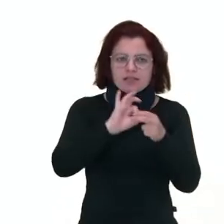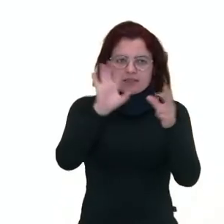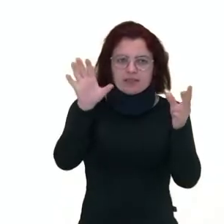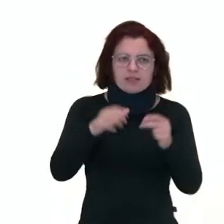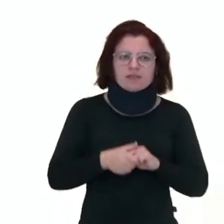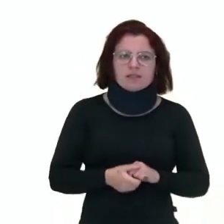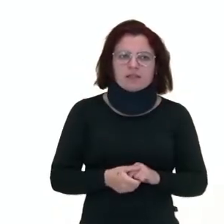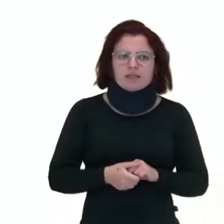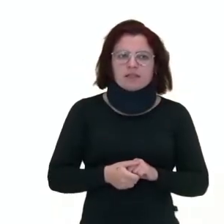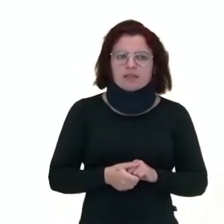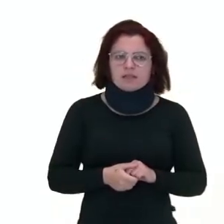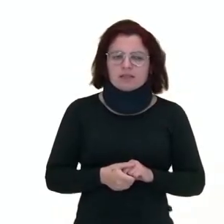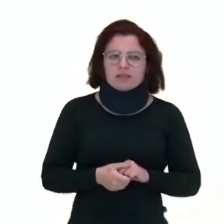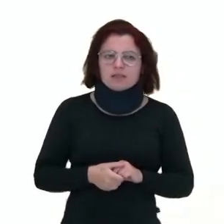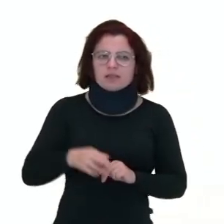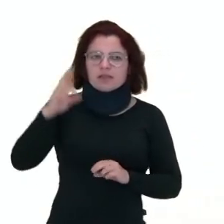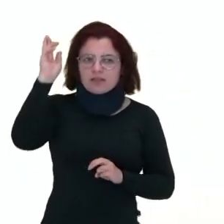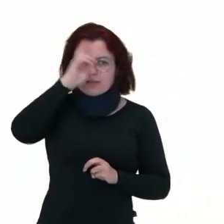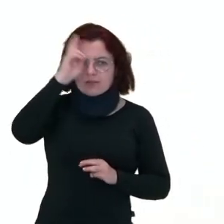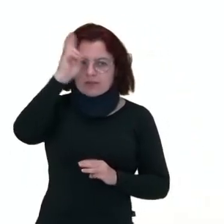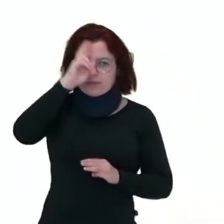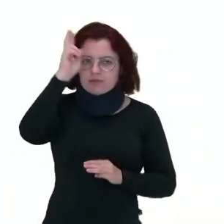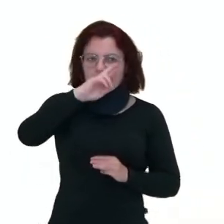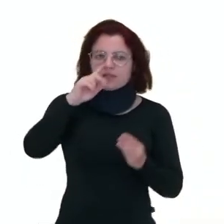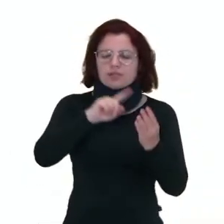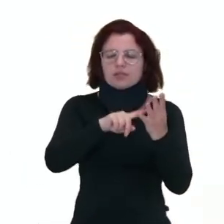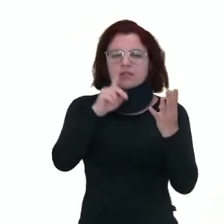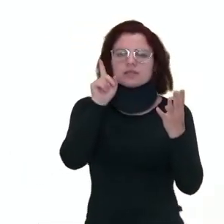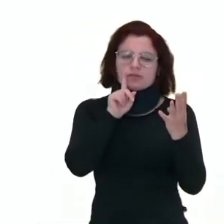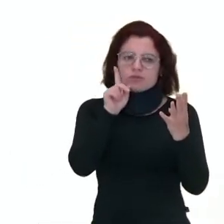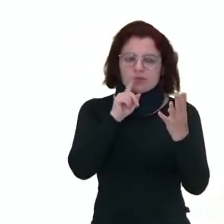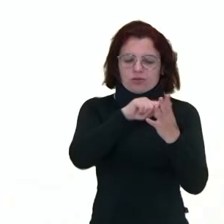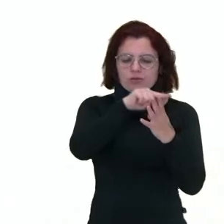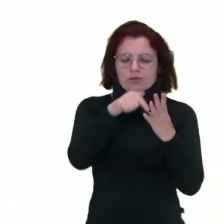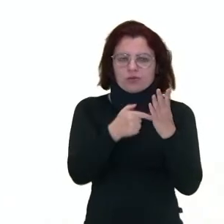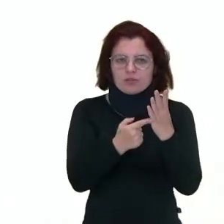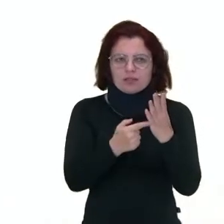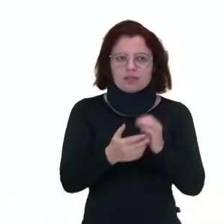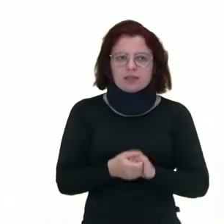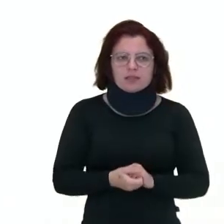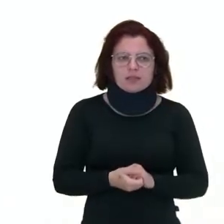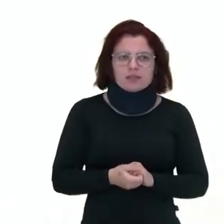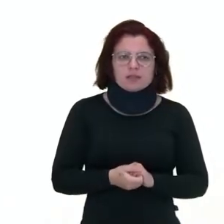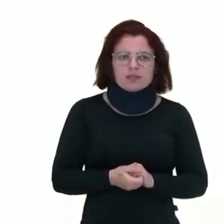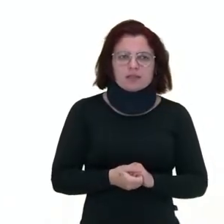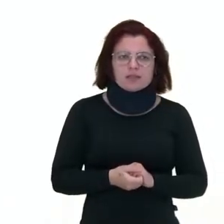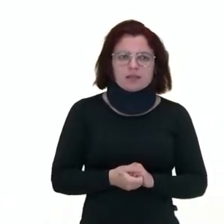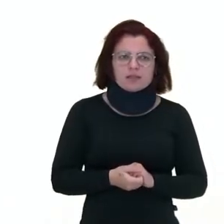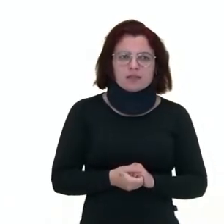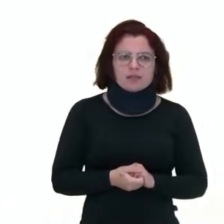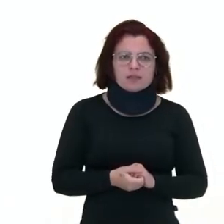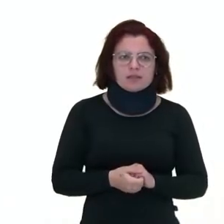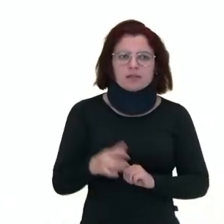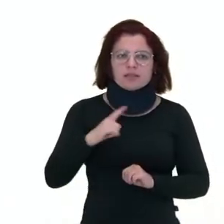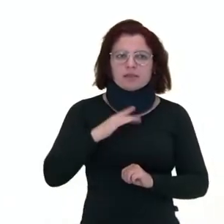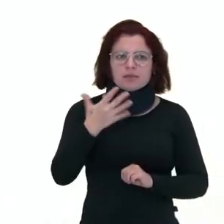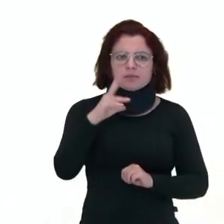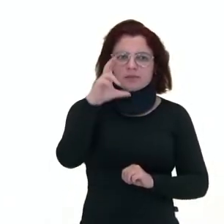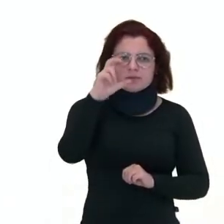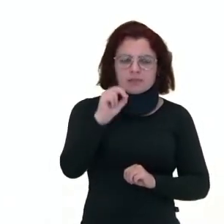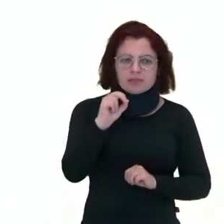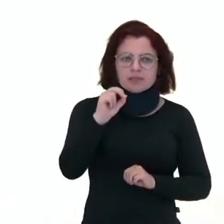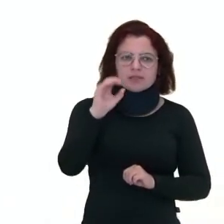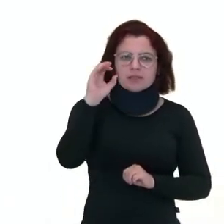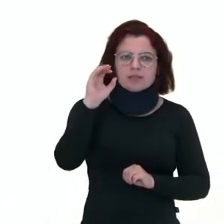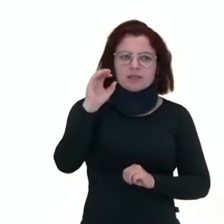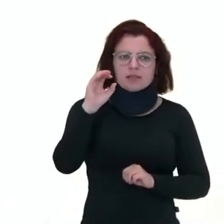sido dominada pelos nazistas, a União Soviética e os Estados Unidos, e cerca de 50 países estiveram